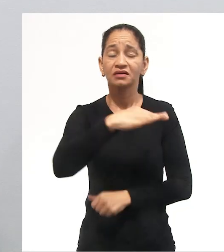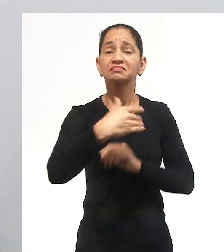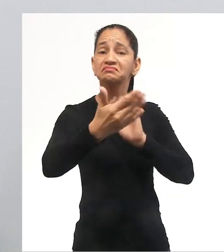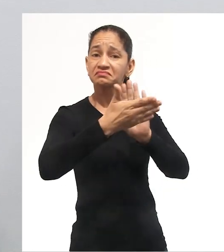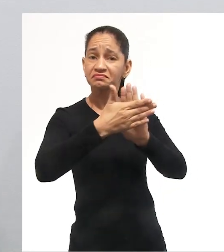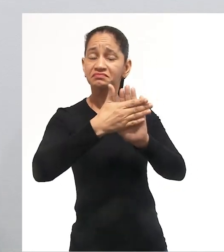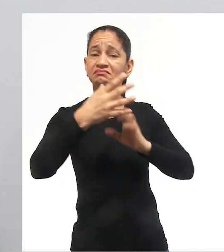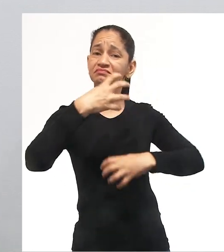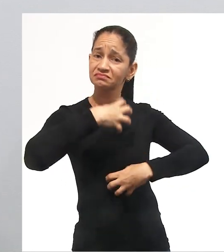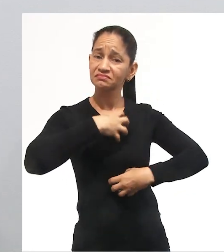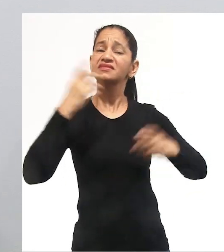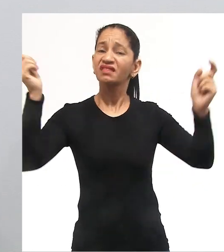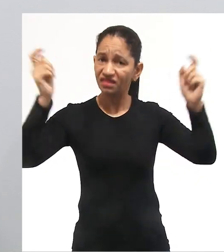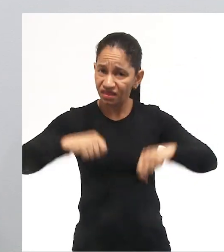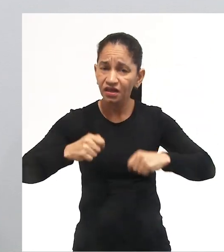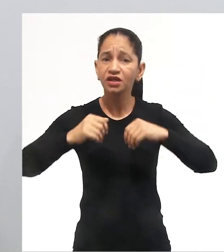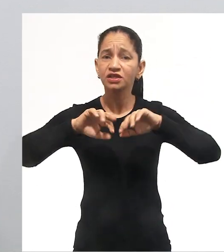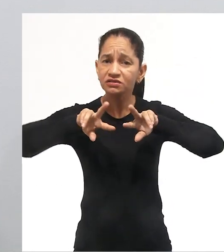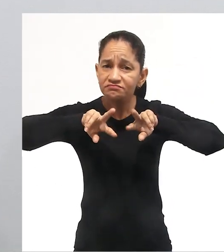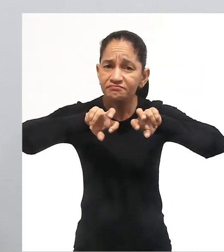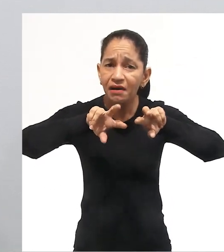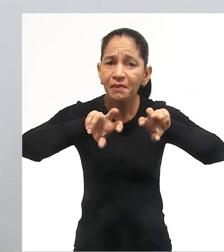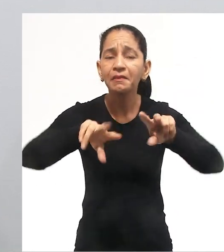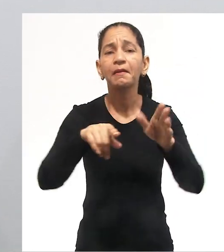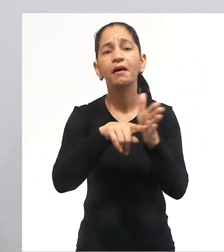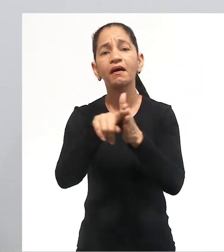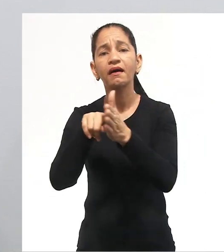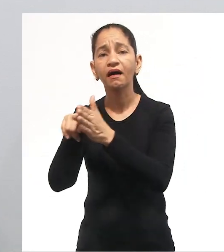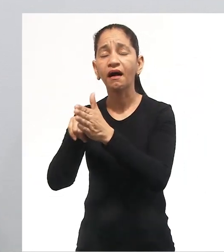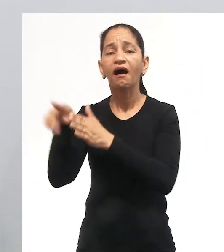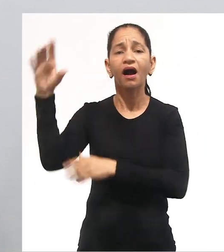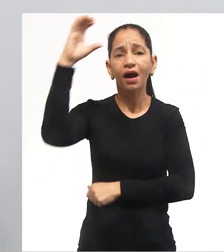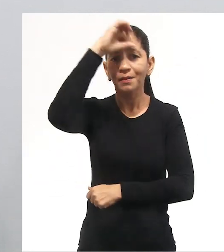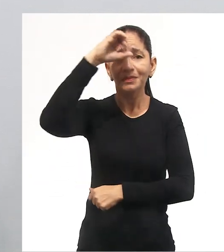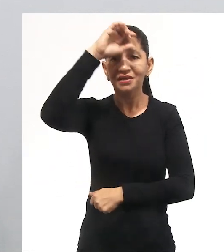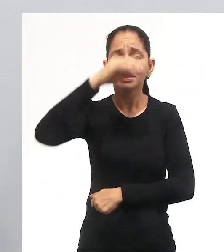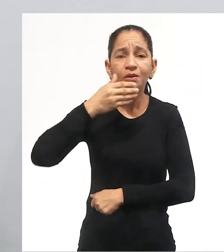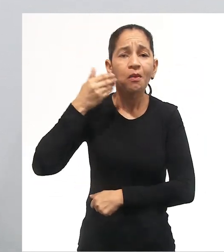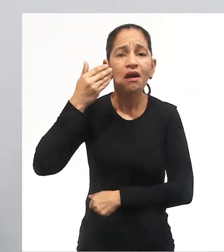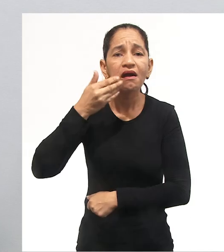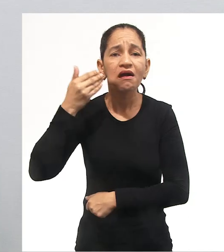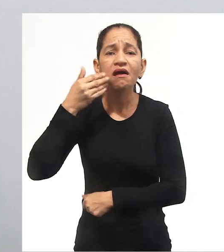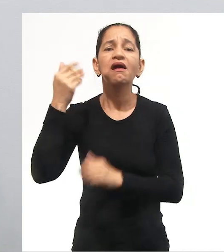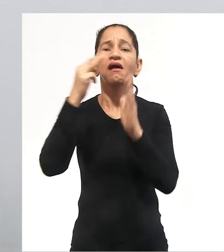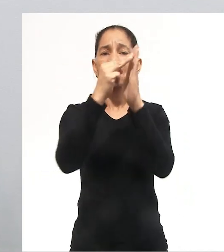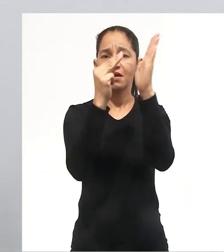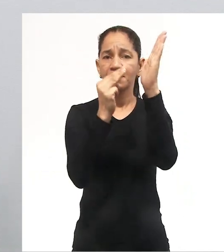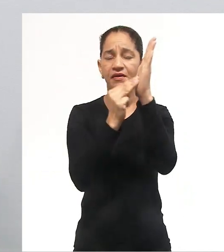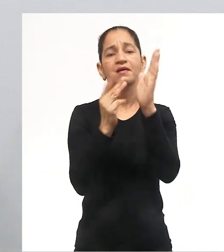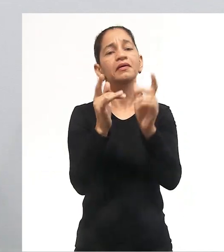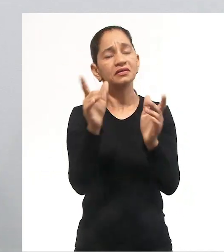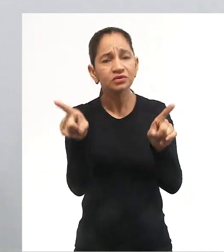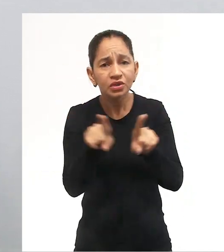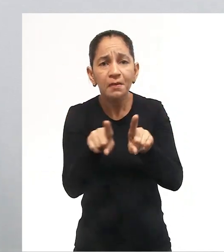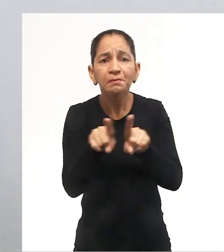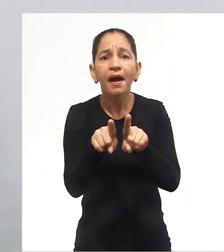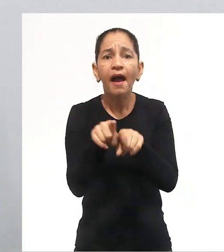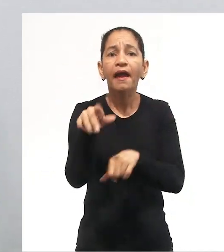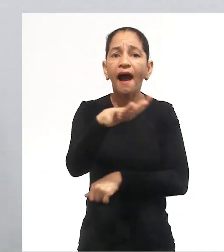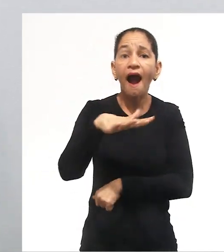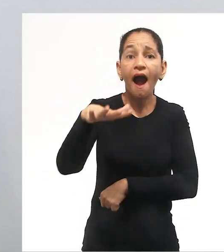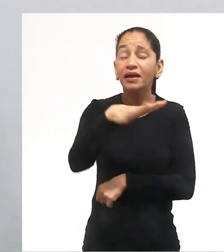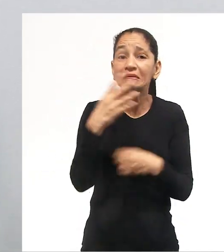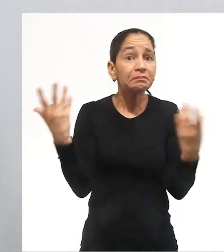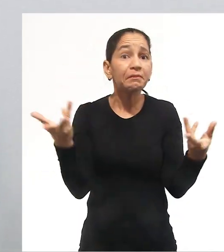ele propicia a pesquisa. E a gente aprendeu que há metodologia, há todo